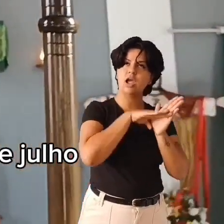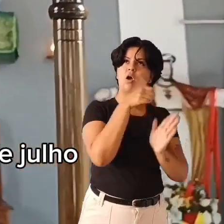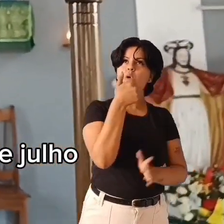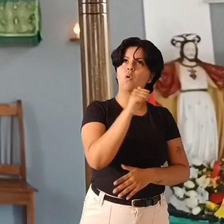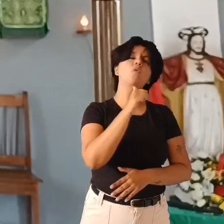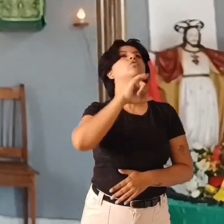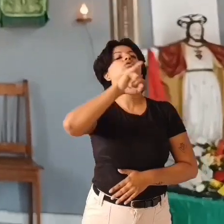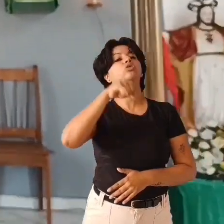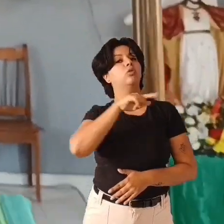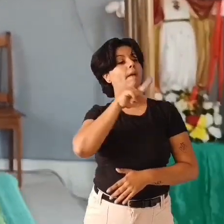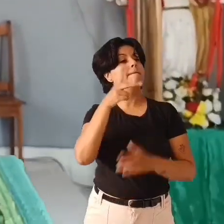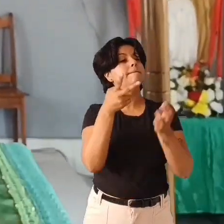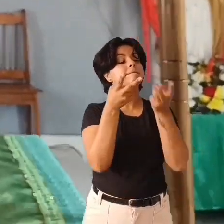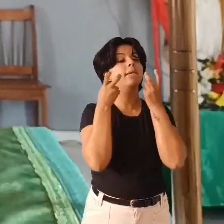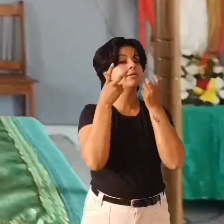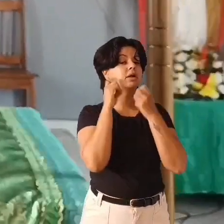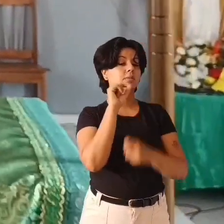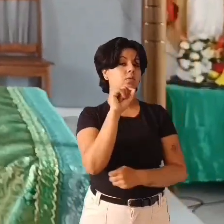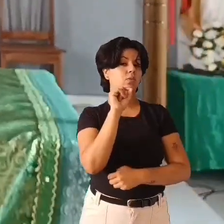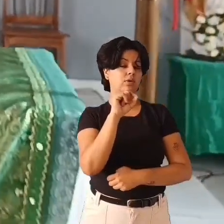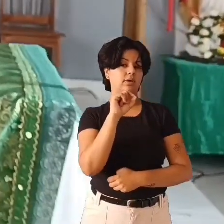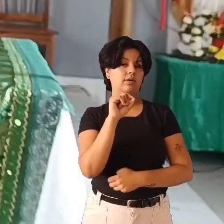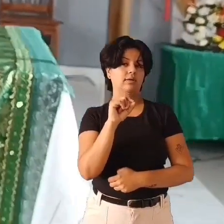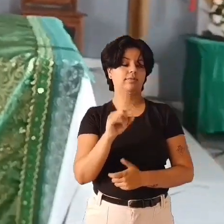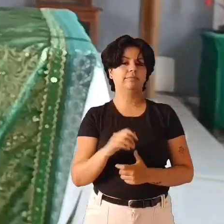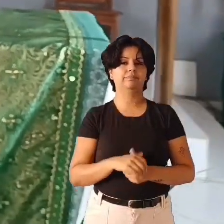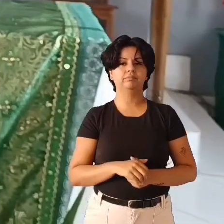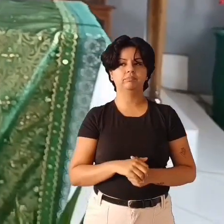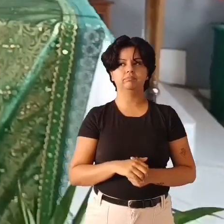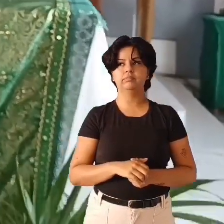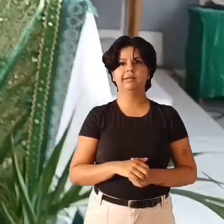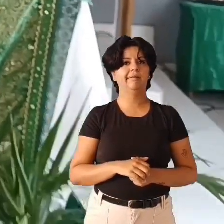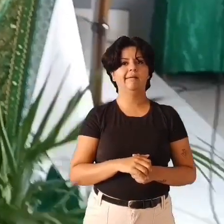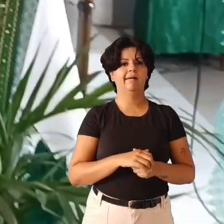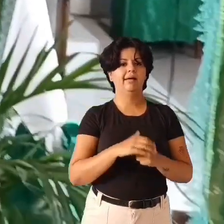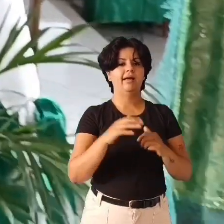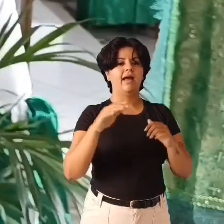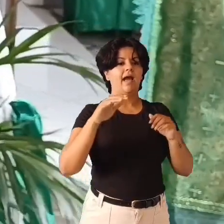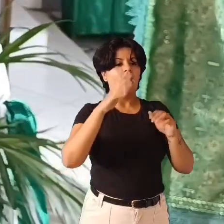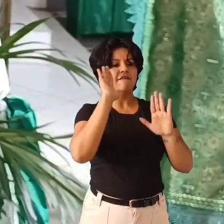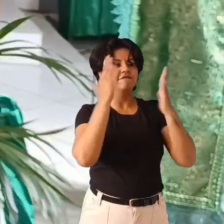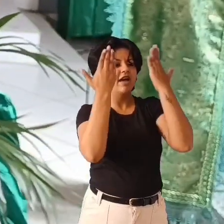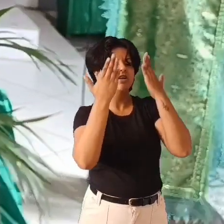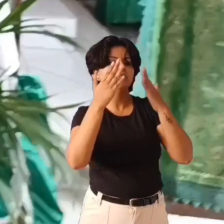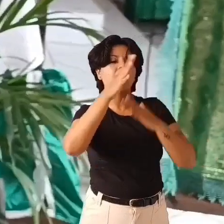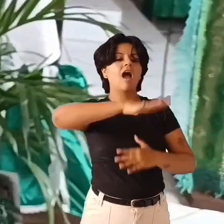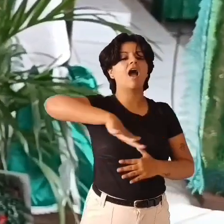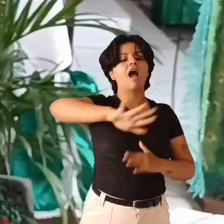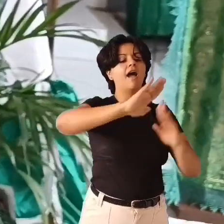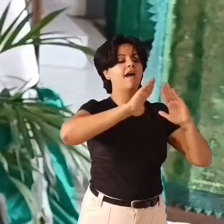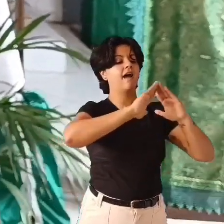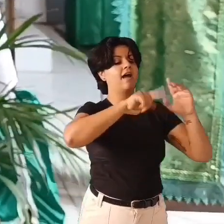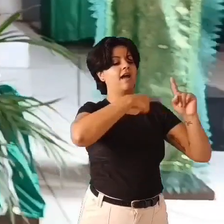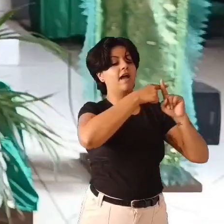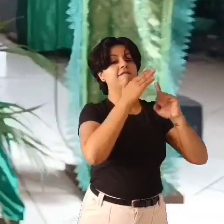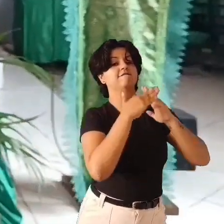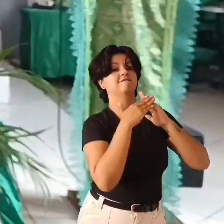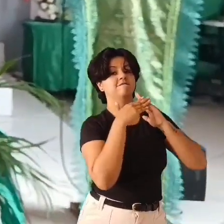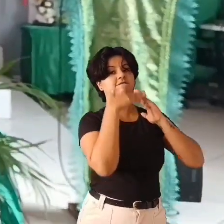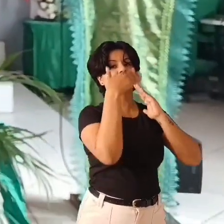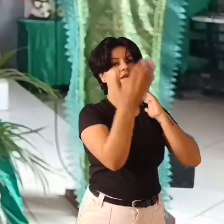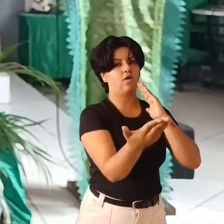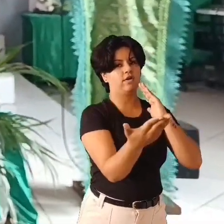de julho, vai perceber que eles não entram dentro da igreja, eles fazem a cerimônia aqui na